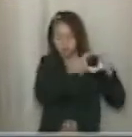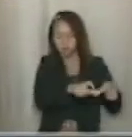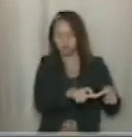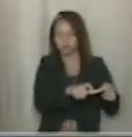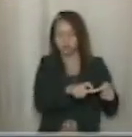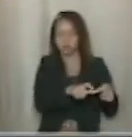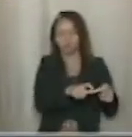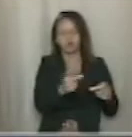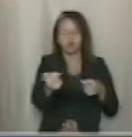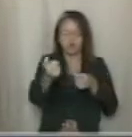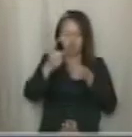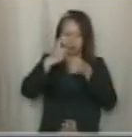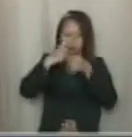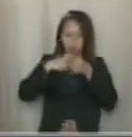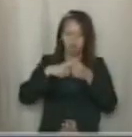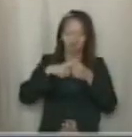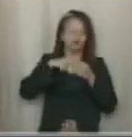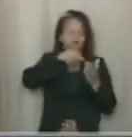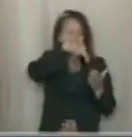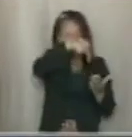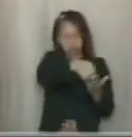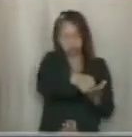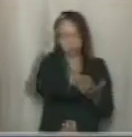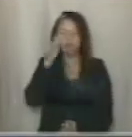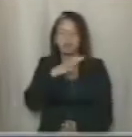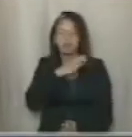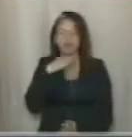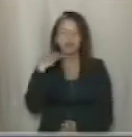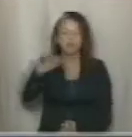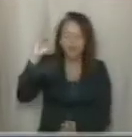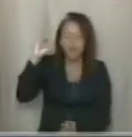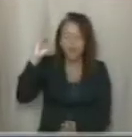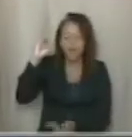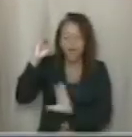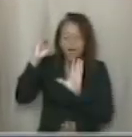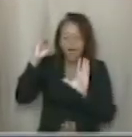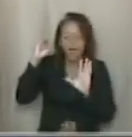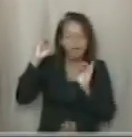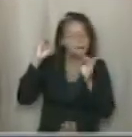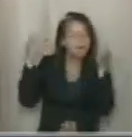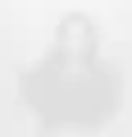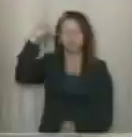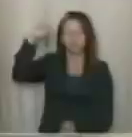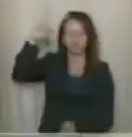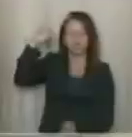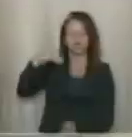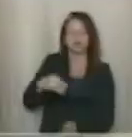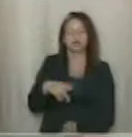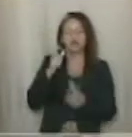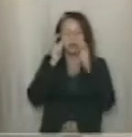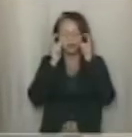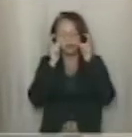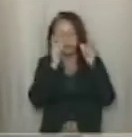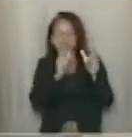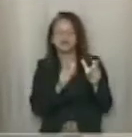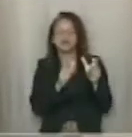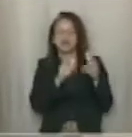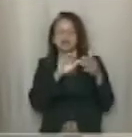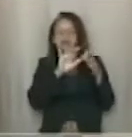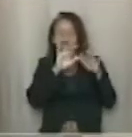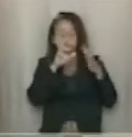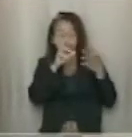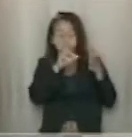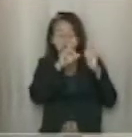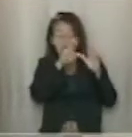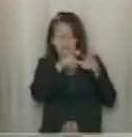eles retornaram os pacientes sem nenhum óbito. Isso é espetacular. Eu observei bem aqui os requerimentos,